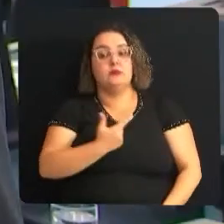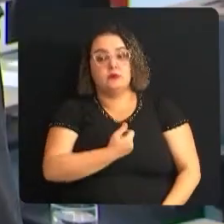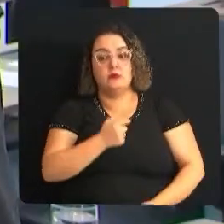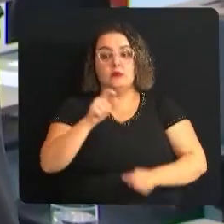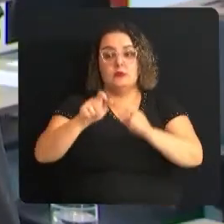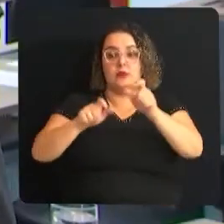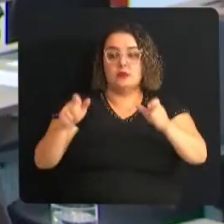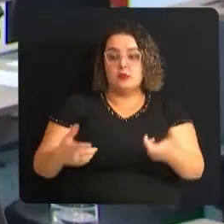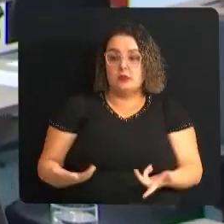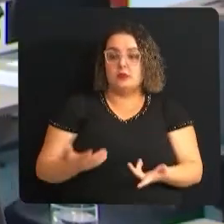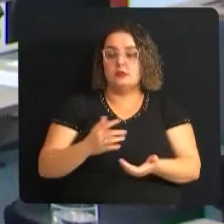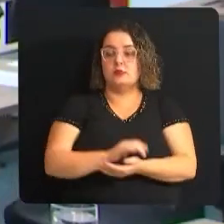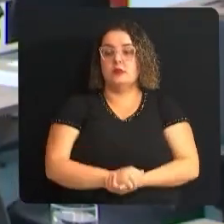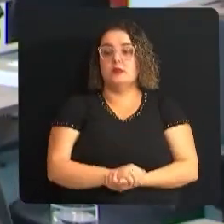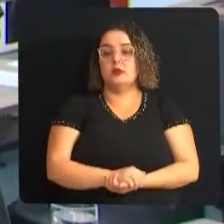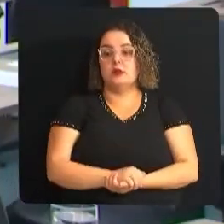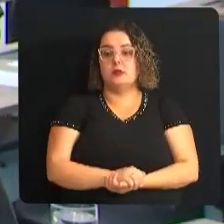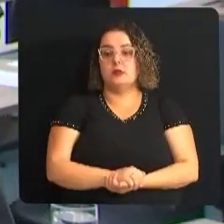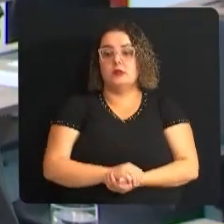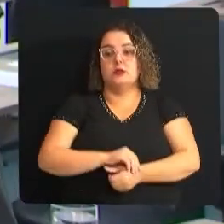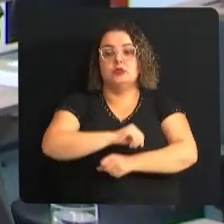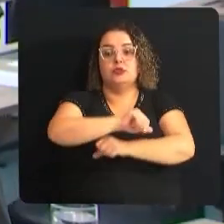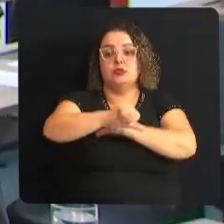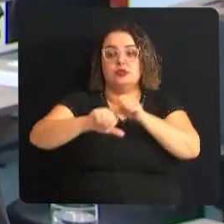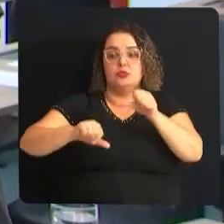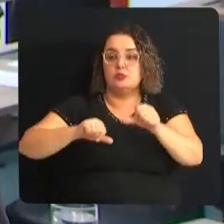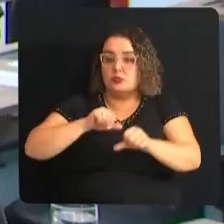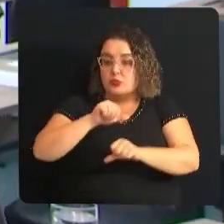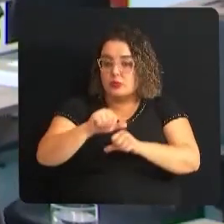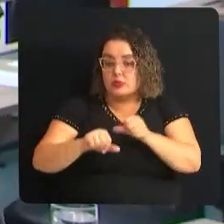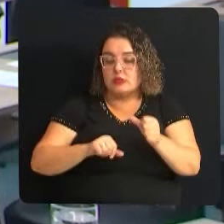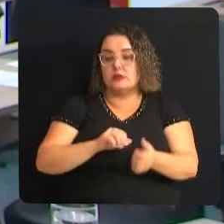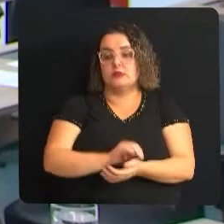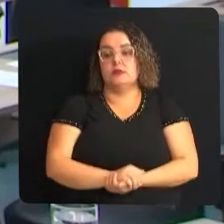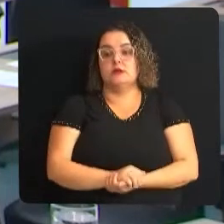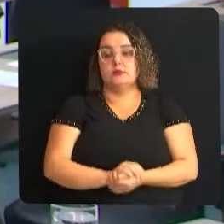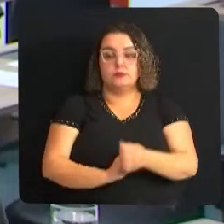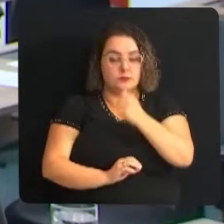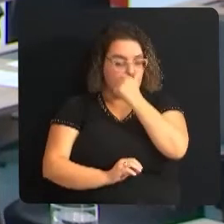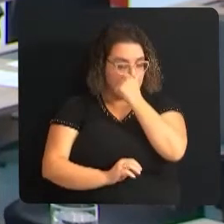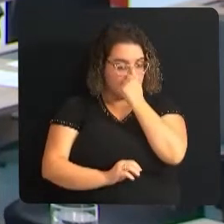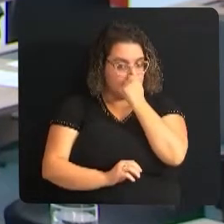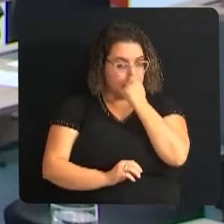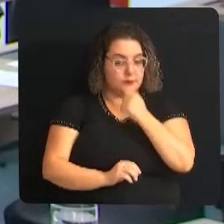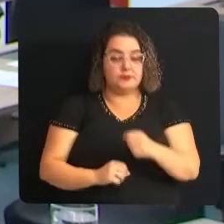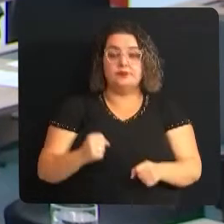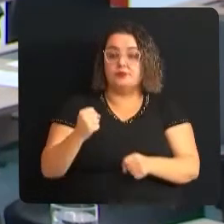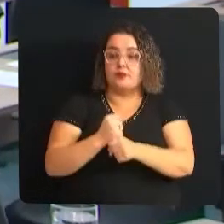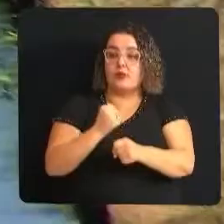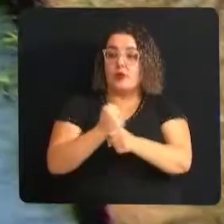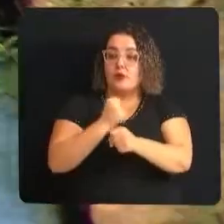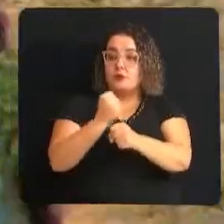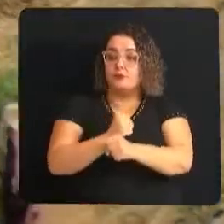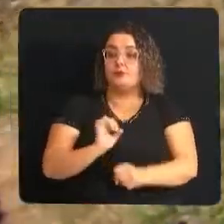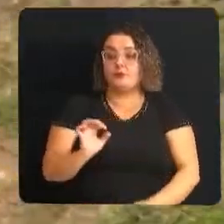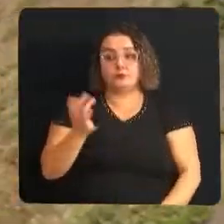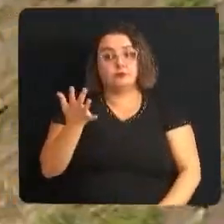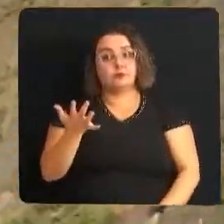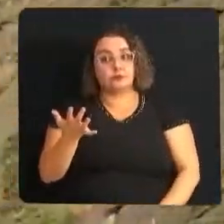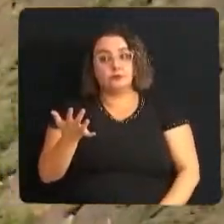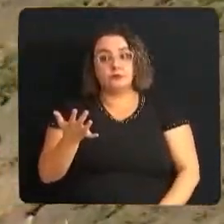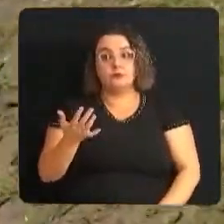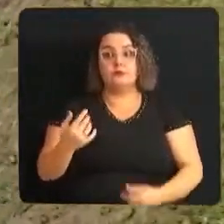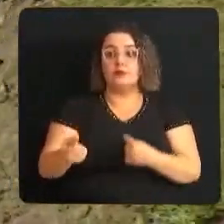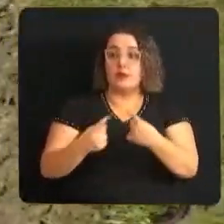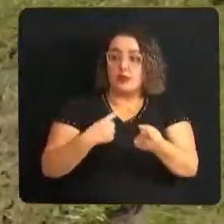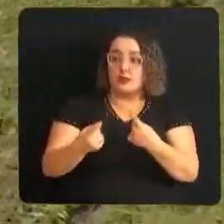salvamento das pessoas, de mudanças em obras realizadas, mesmo nas